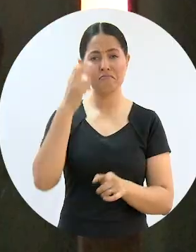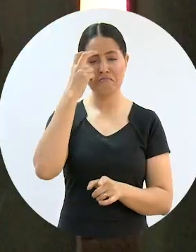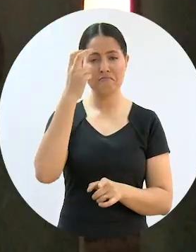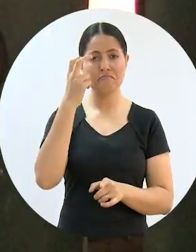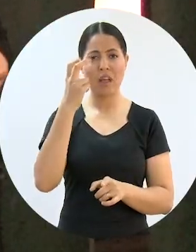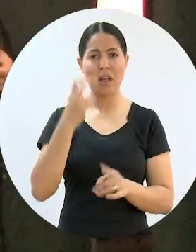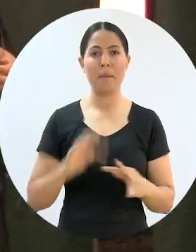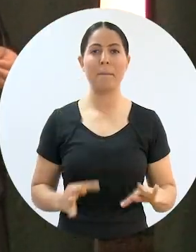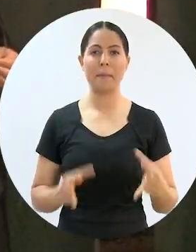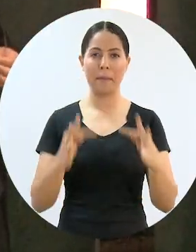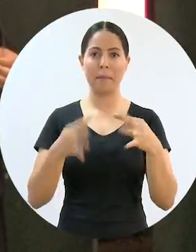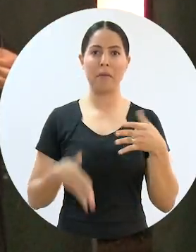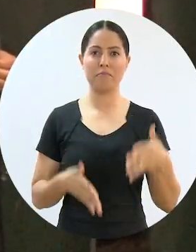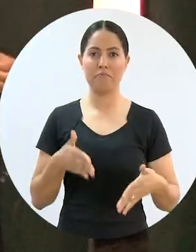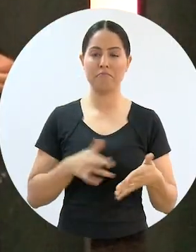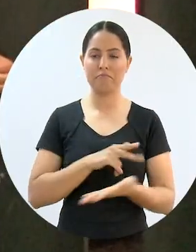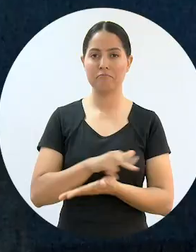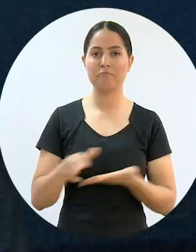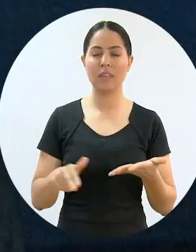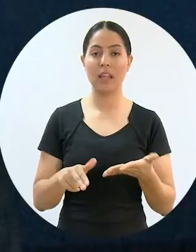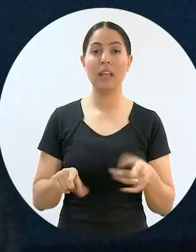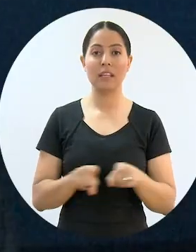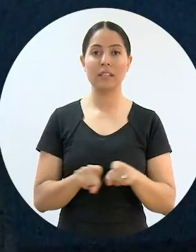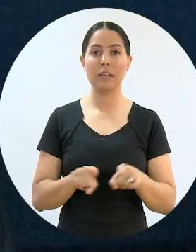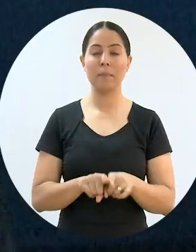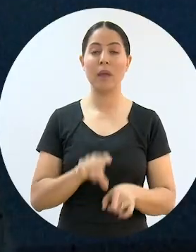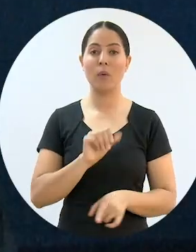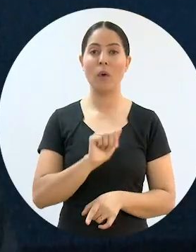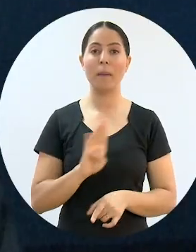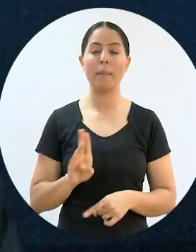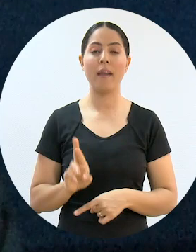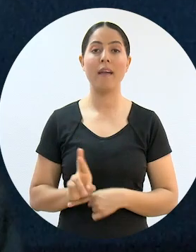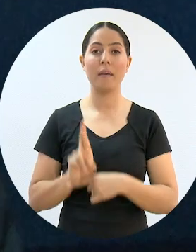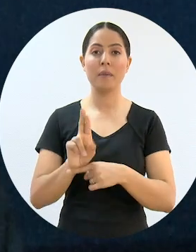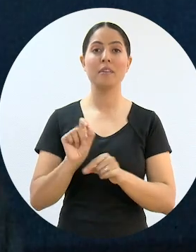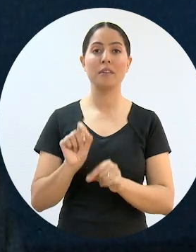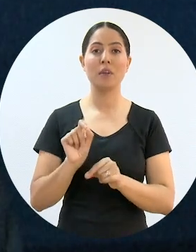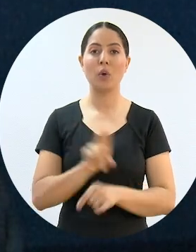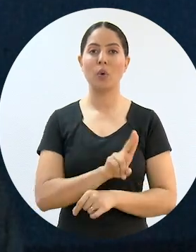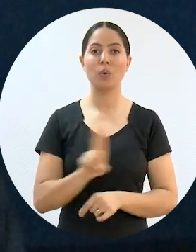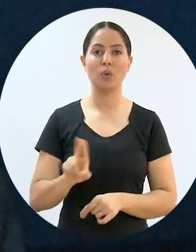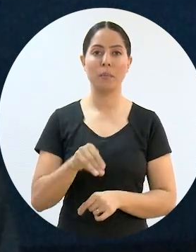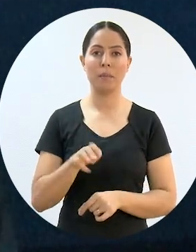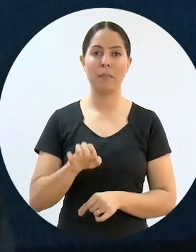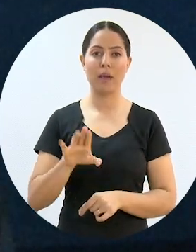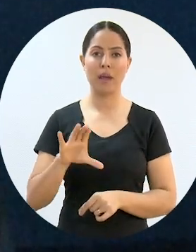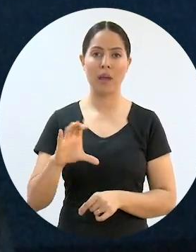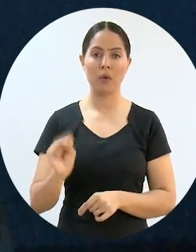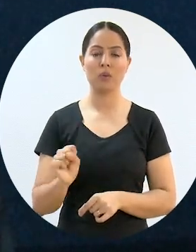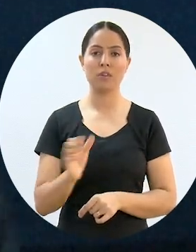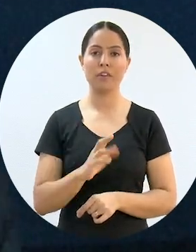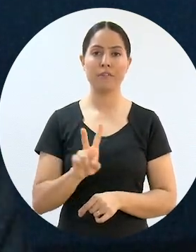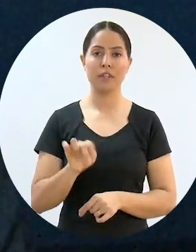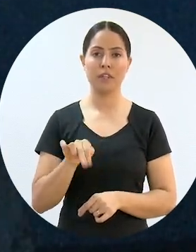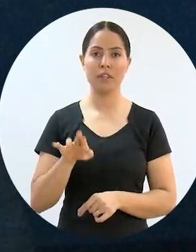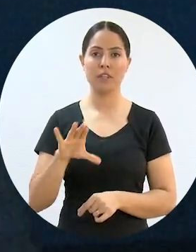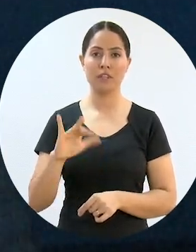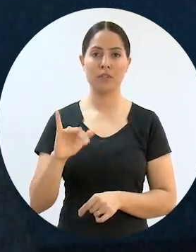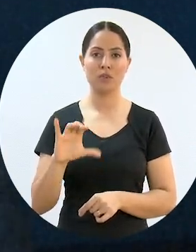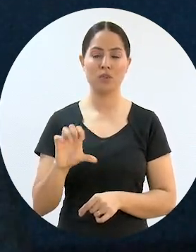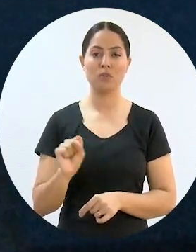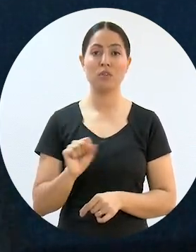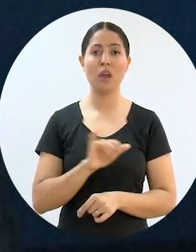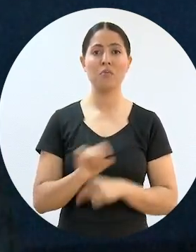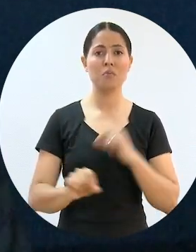artificial. Representando a Ordem dos Advogados do Brasil, o membro honorário vitalício Marcos Vinícius Furtado Coelho falou sobre como as